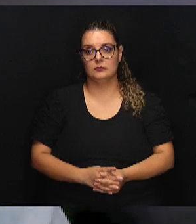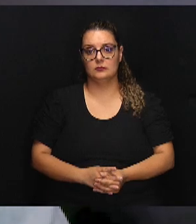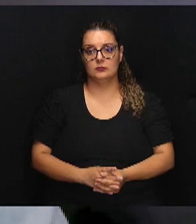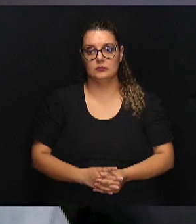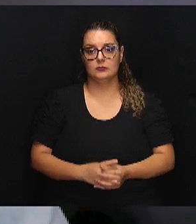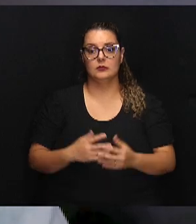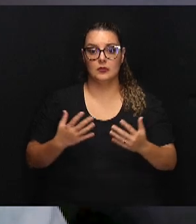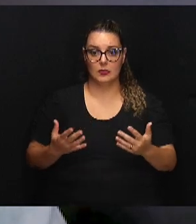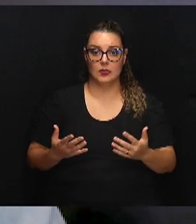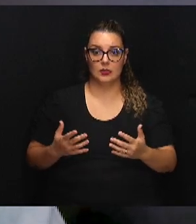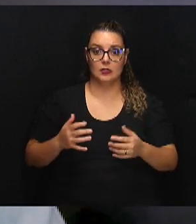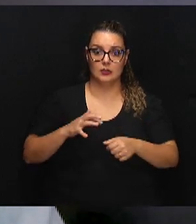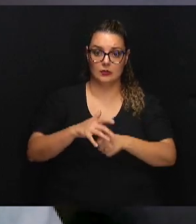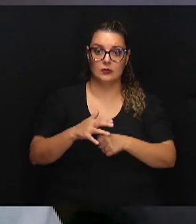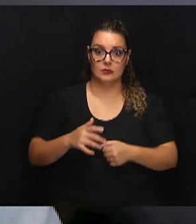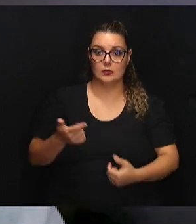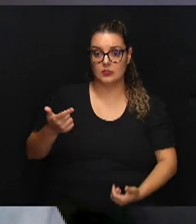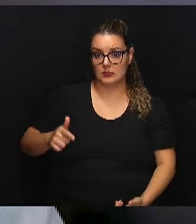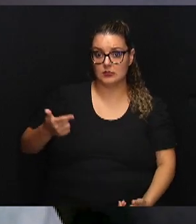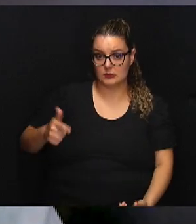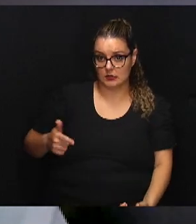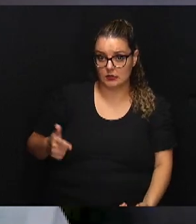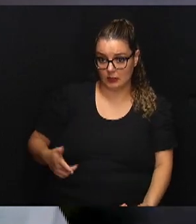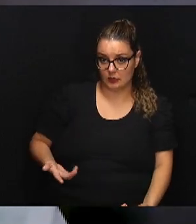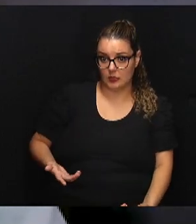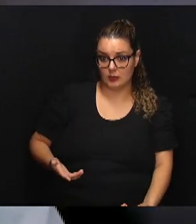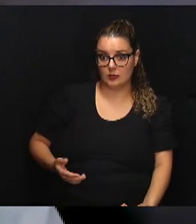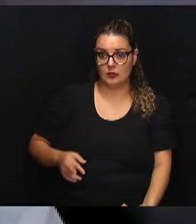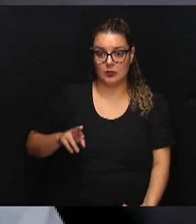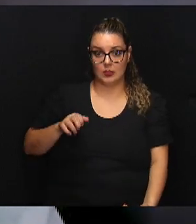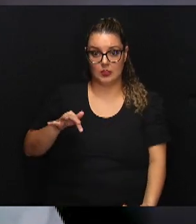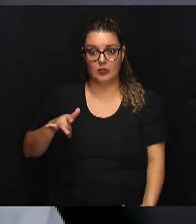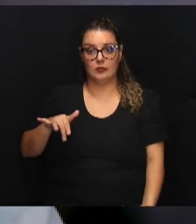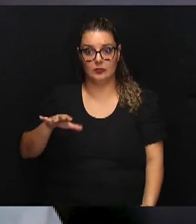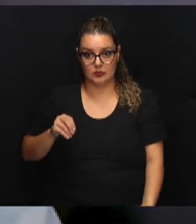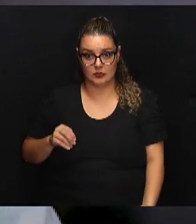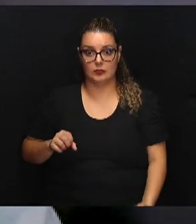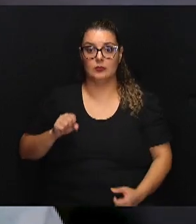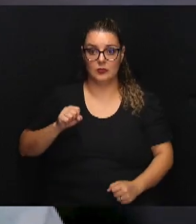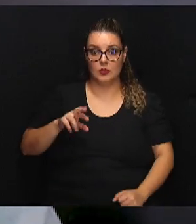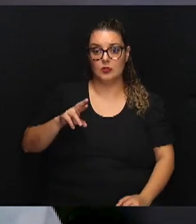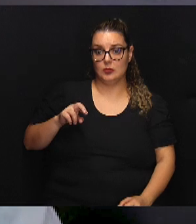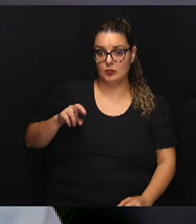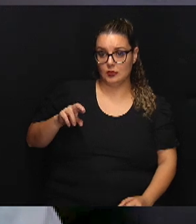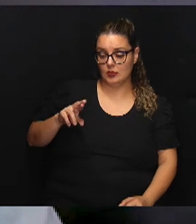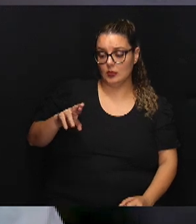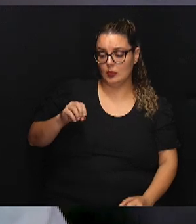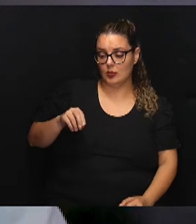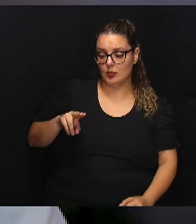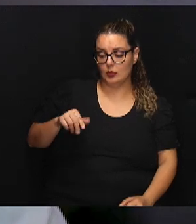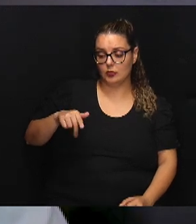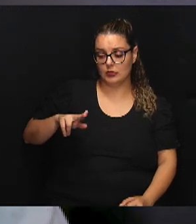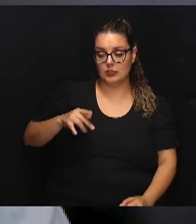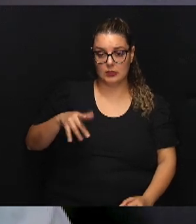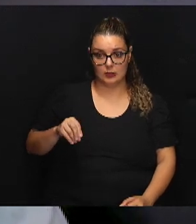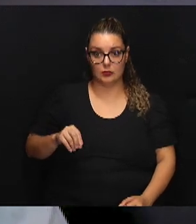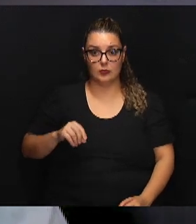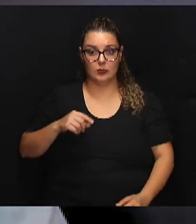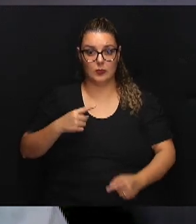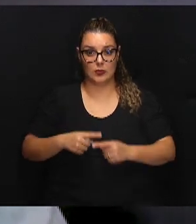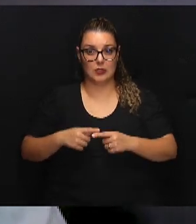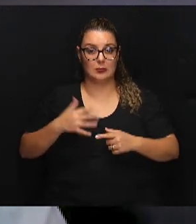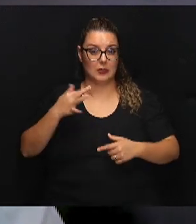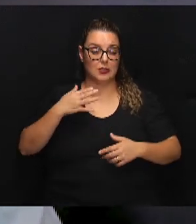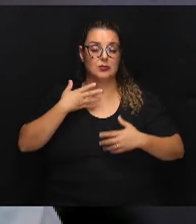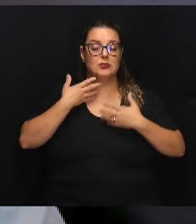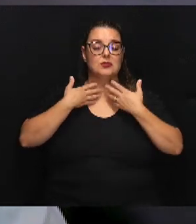Então, infecções de repetição, refluxo, tudo isso pode dar rouquidão porque irrita essa região, né? Você